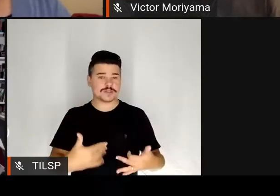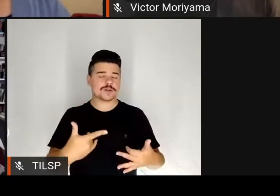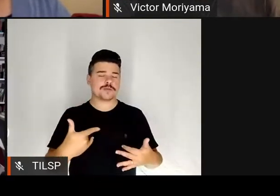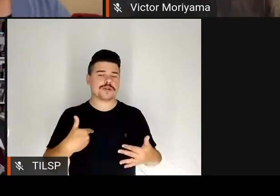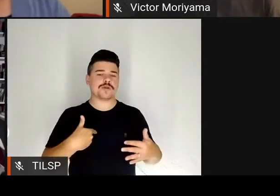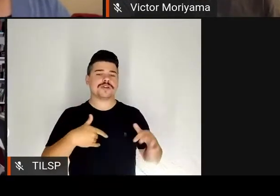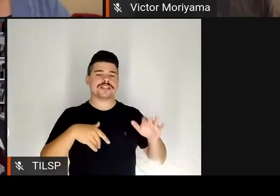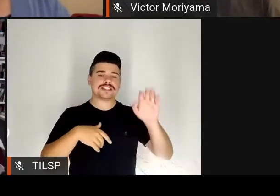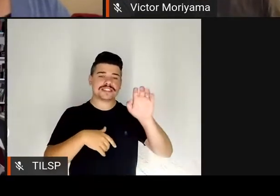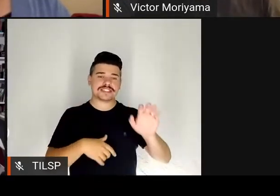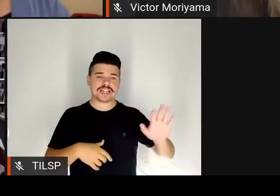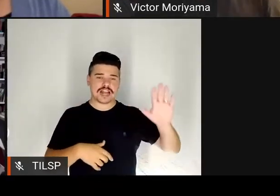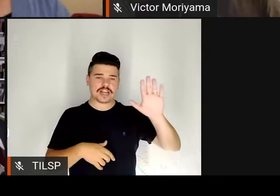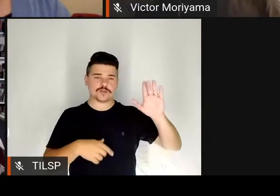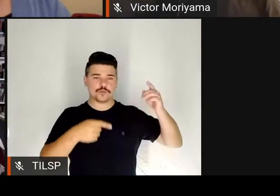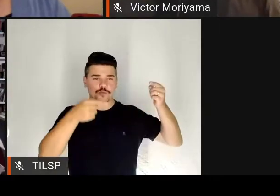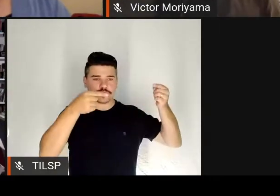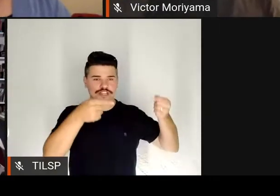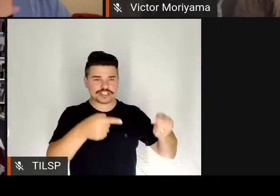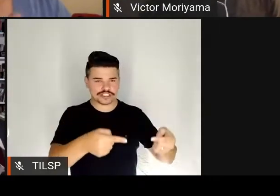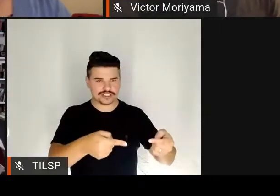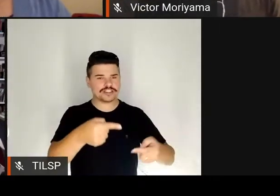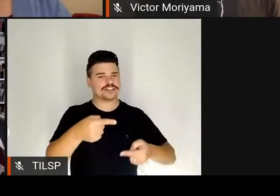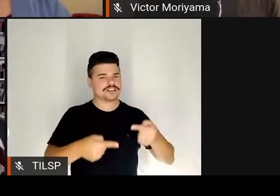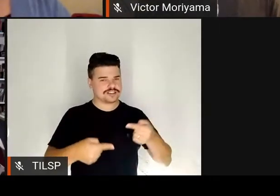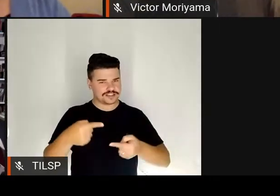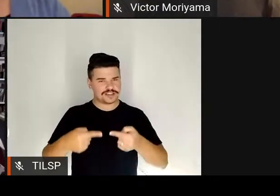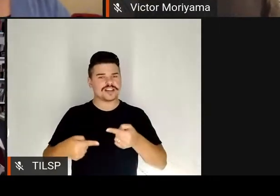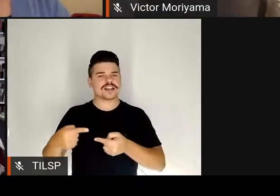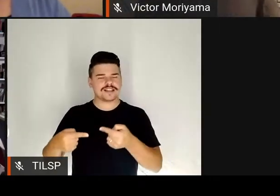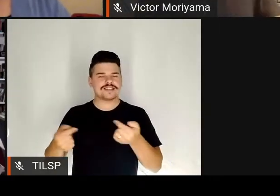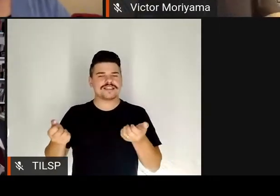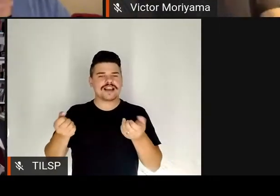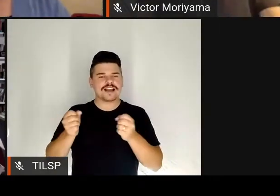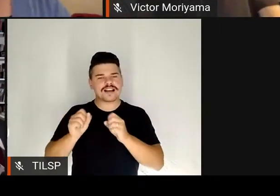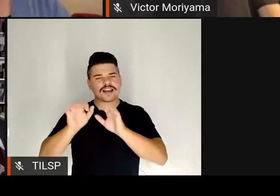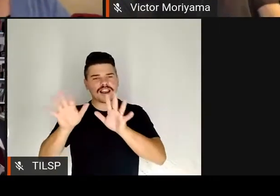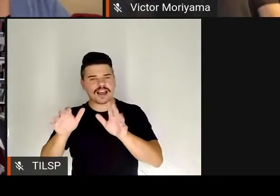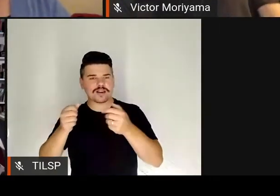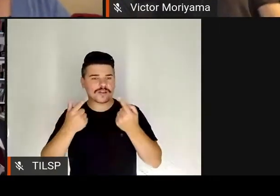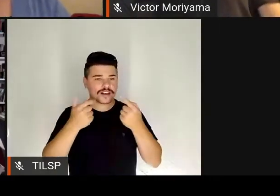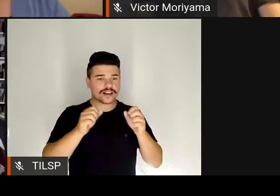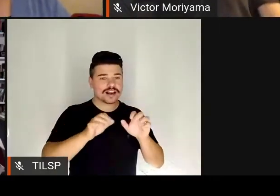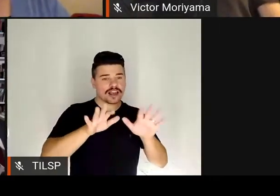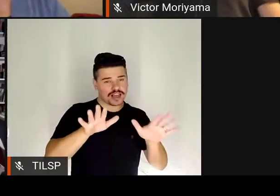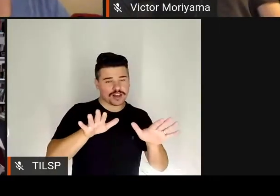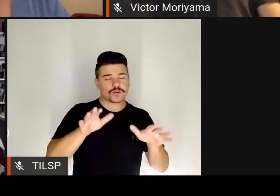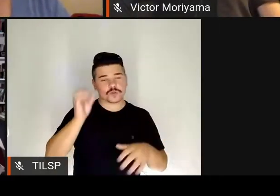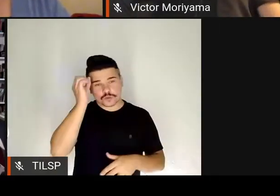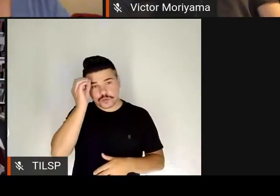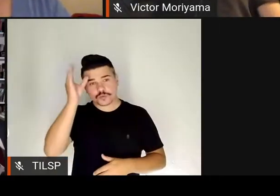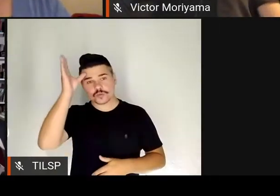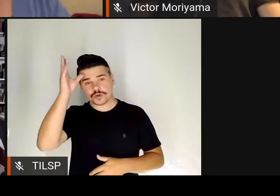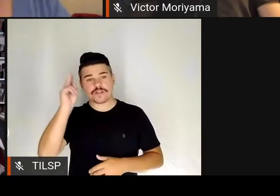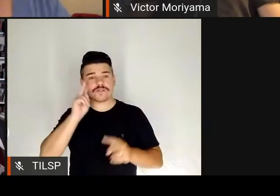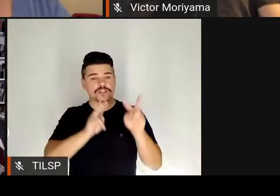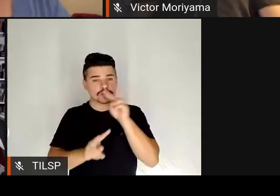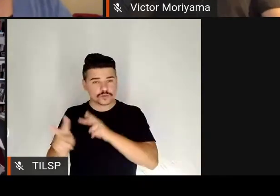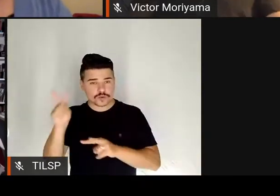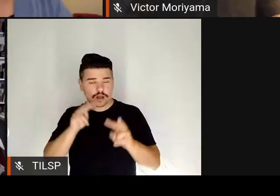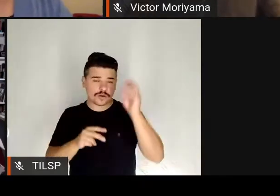vai deixar claro essas interconexões entre cultura visual e cultura política que estão acontecendo